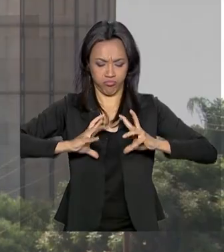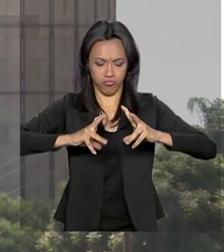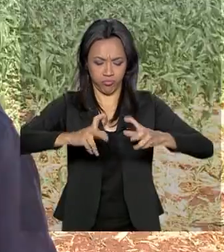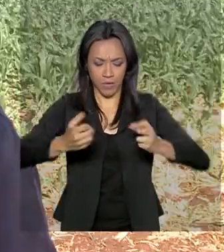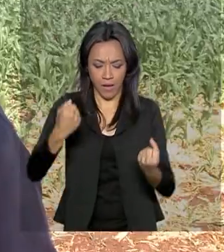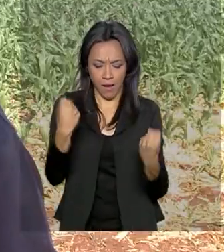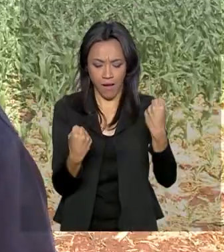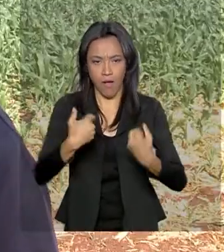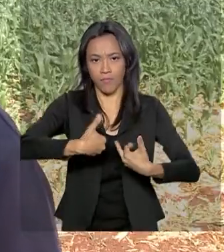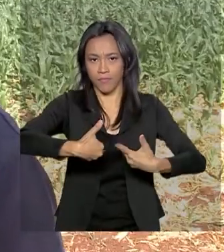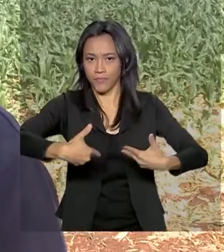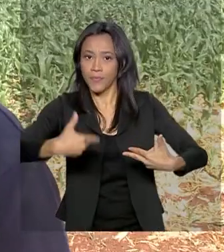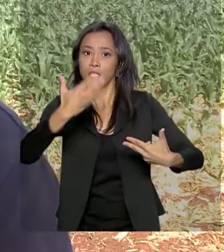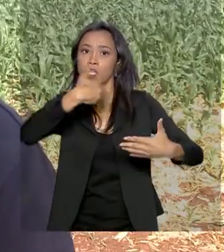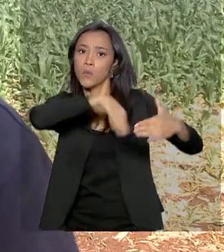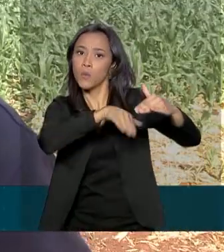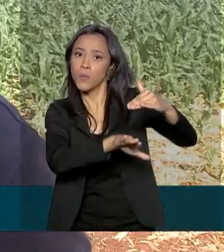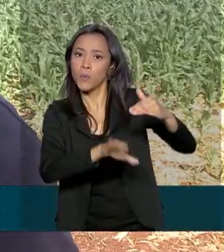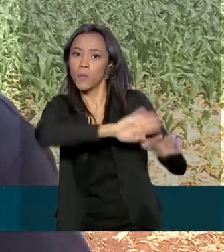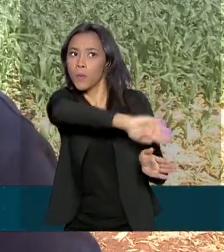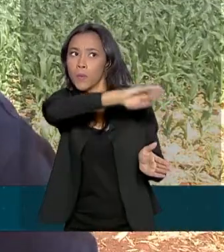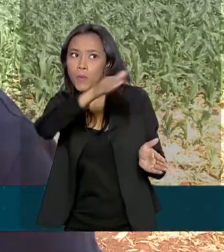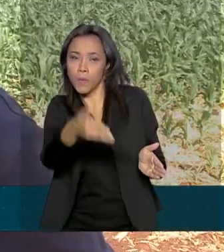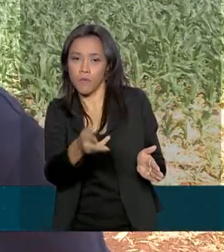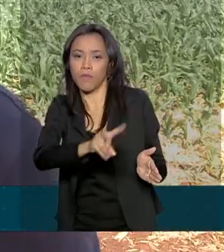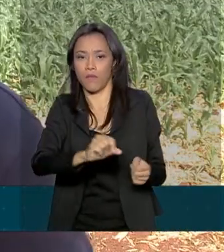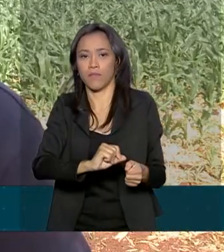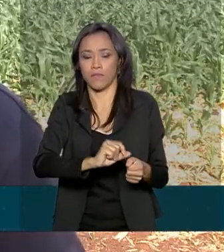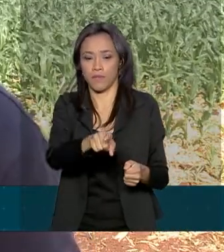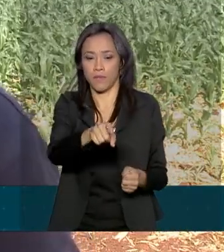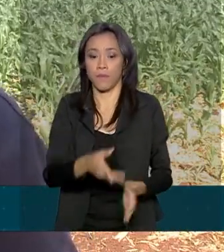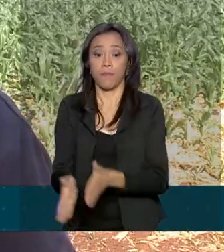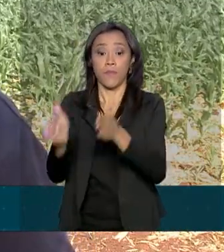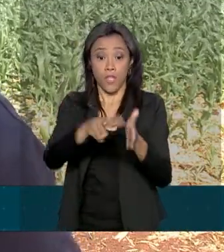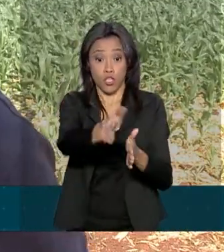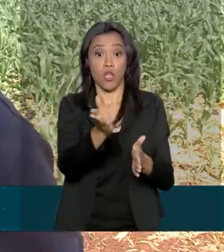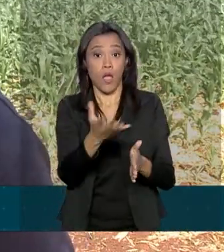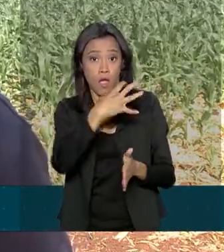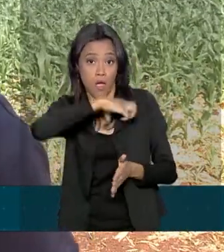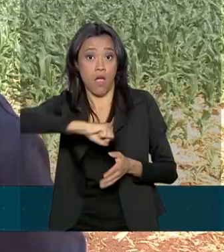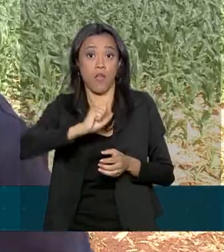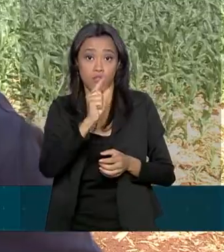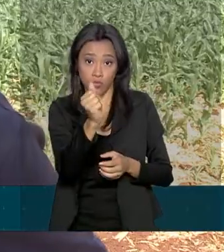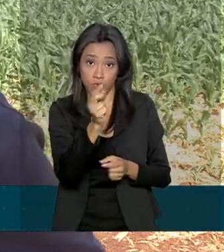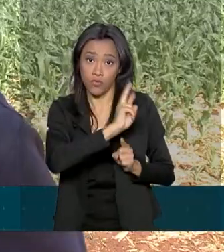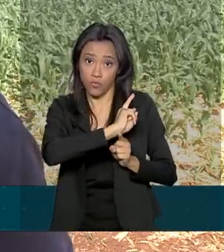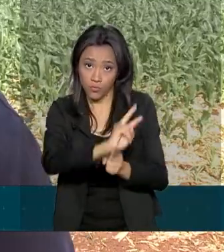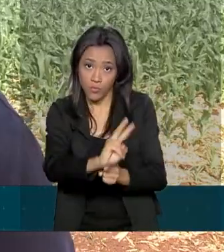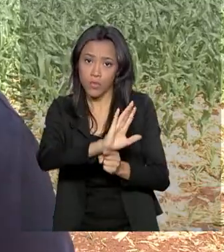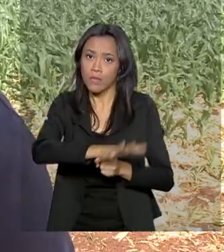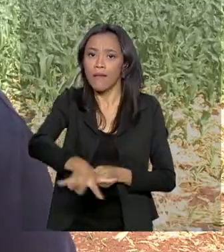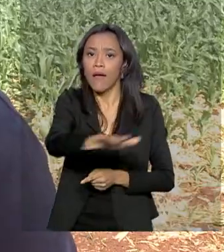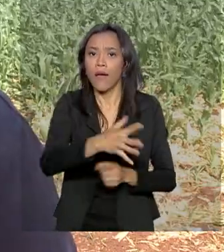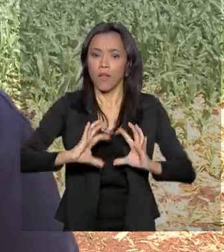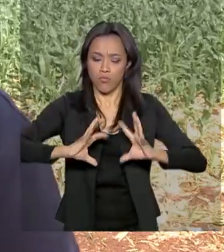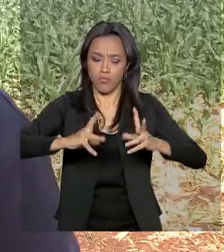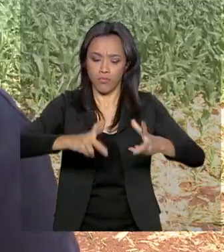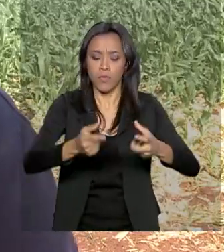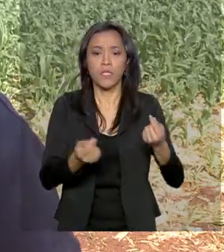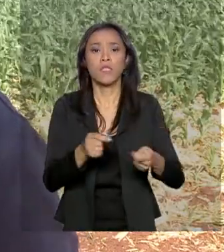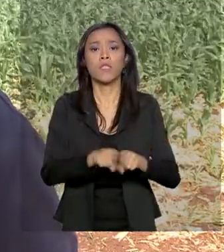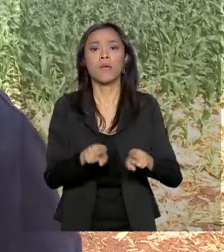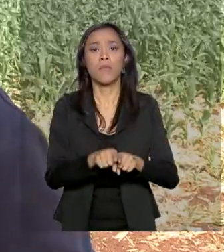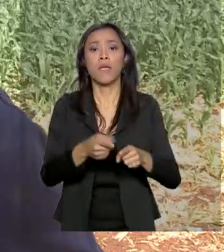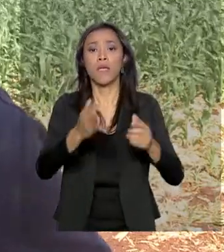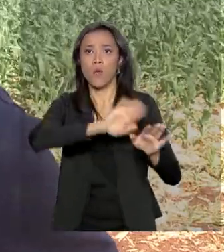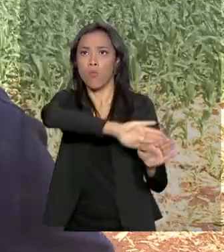armazenamento a gente fez alguns o capital recurso para investimento na parte de máquinas e armazenagem